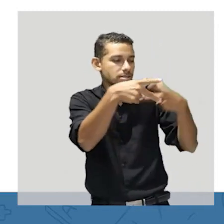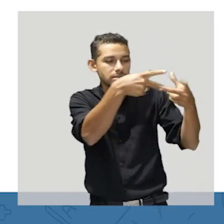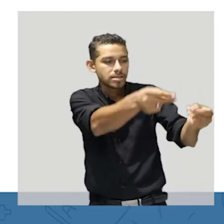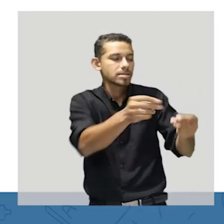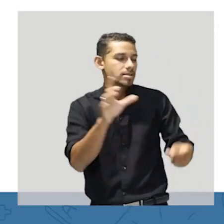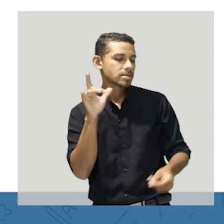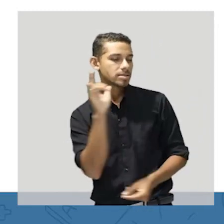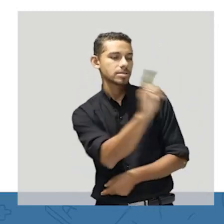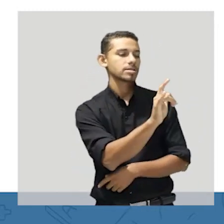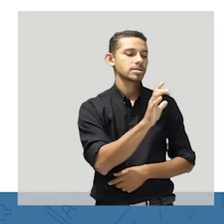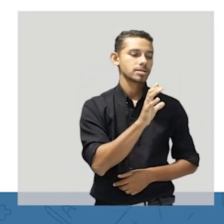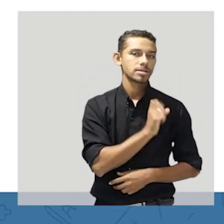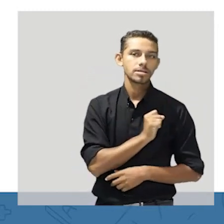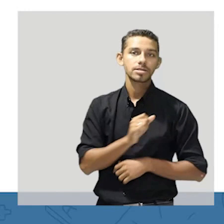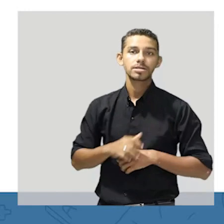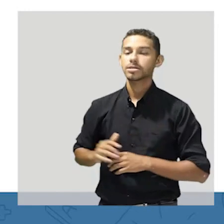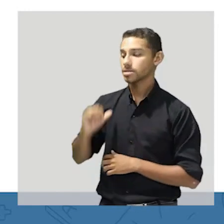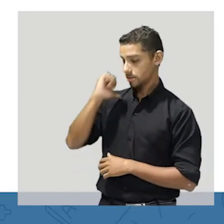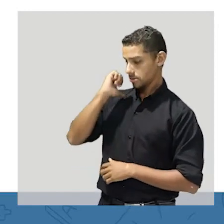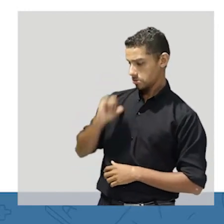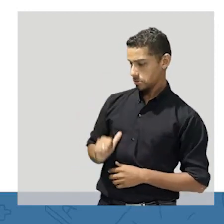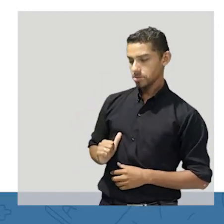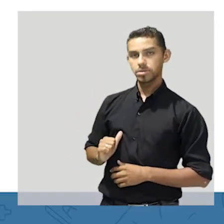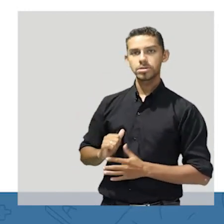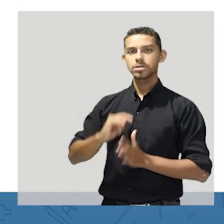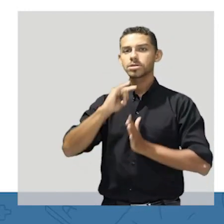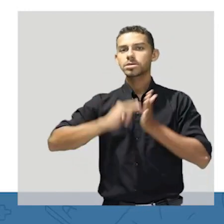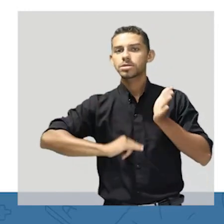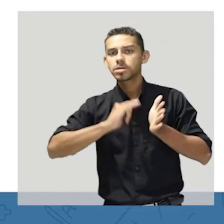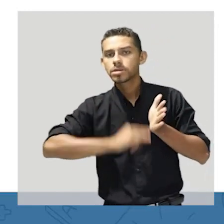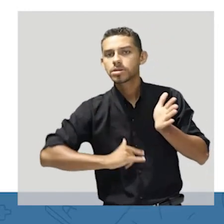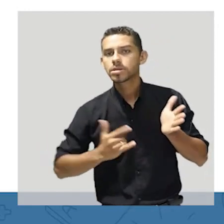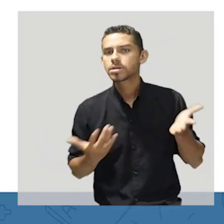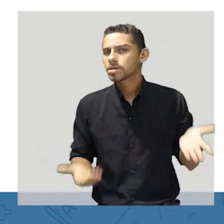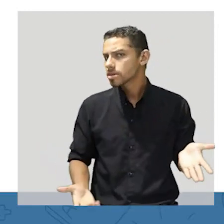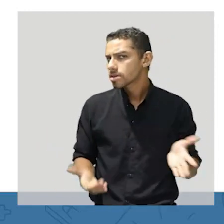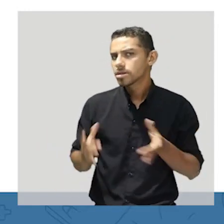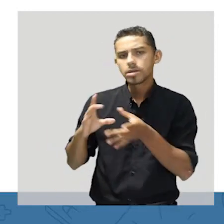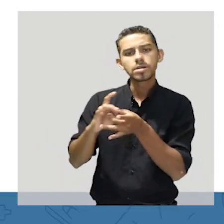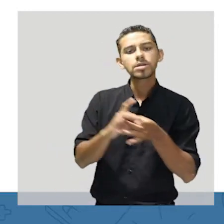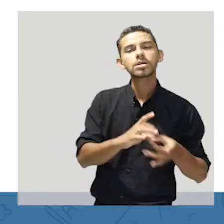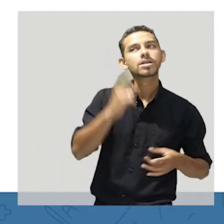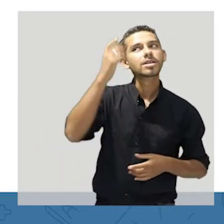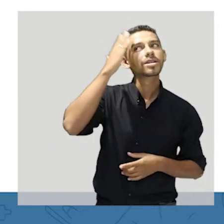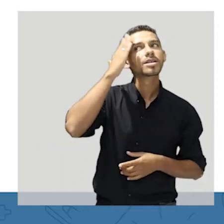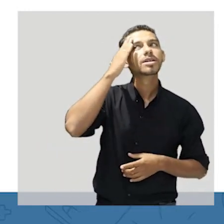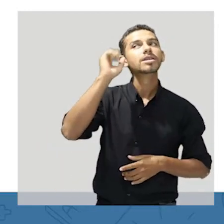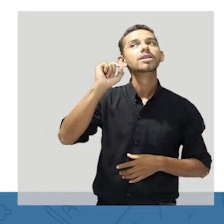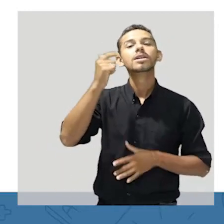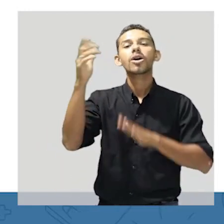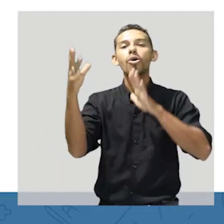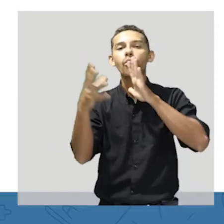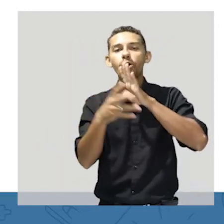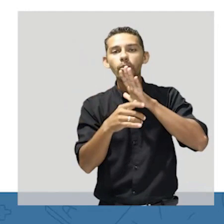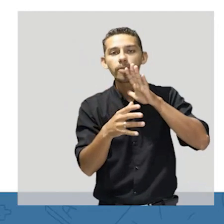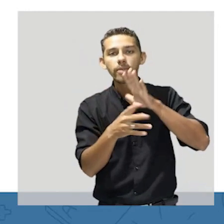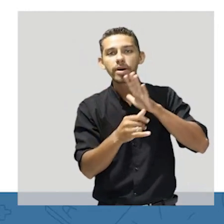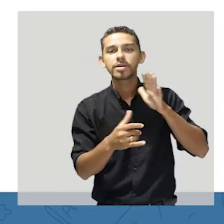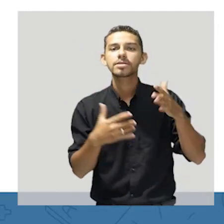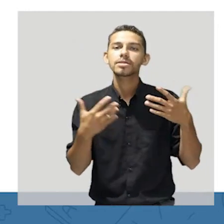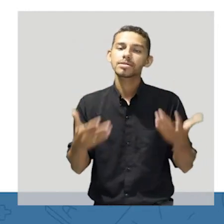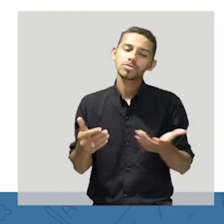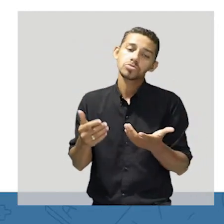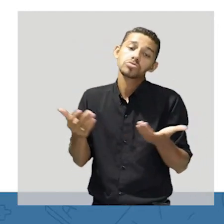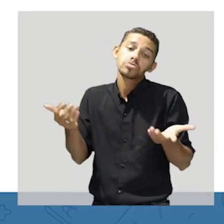ele a ama ele trouxe até uma bolsa cheia de documento gente aí o contexto me leva a entender que a bolsa é roubada e